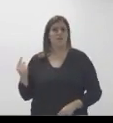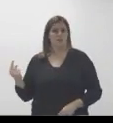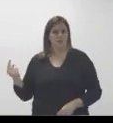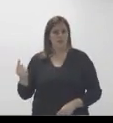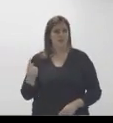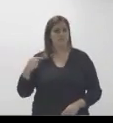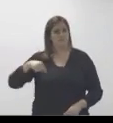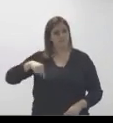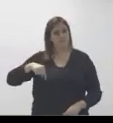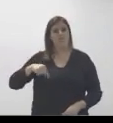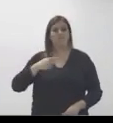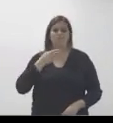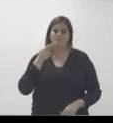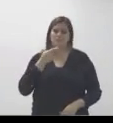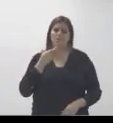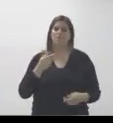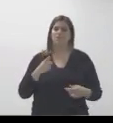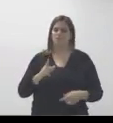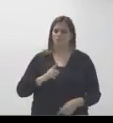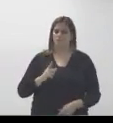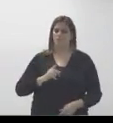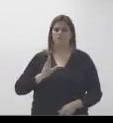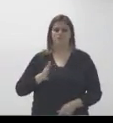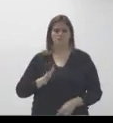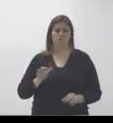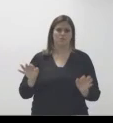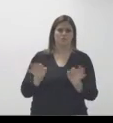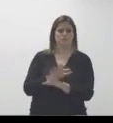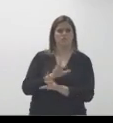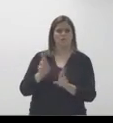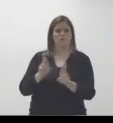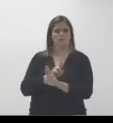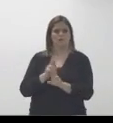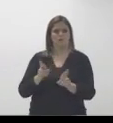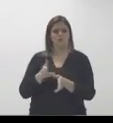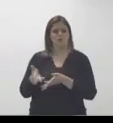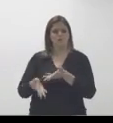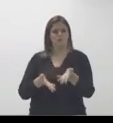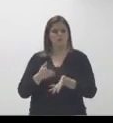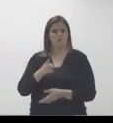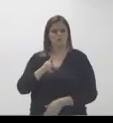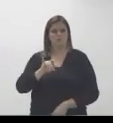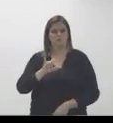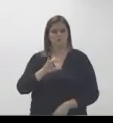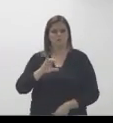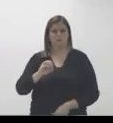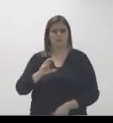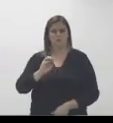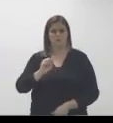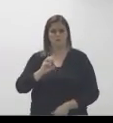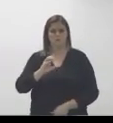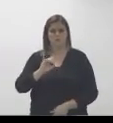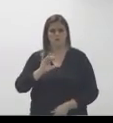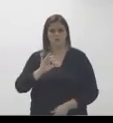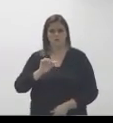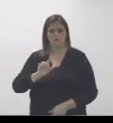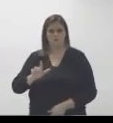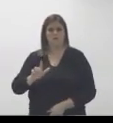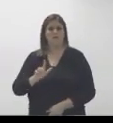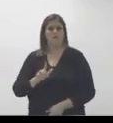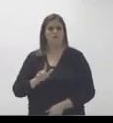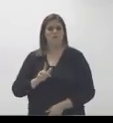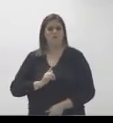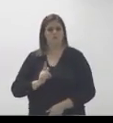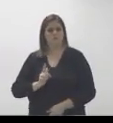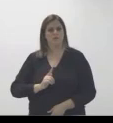que existe uma rede de atenção psicossocial que existe o centro de atenção psicossocial centros de atenção psicossocial álcool e